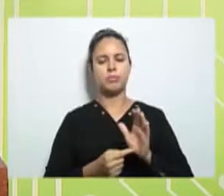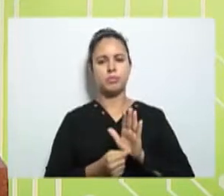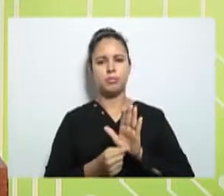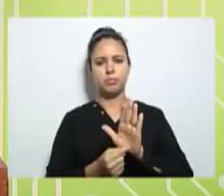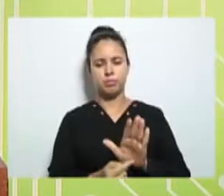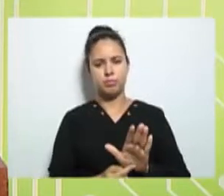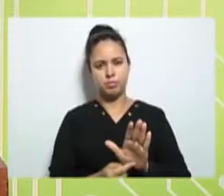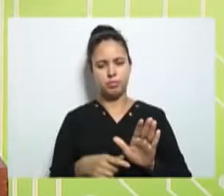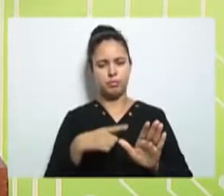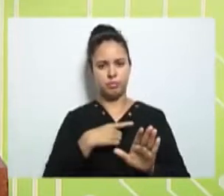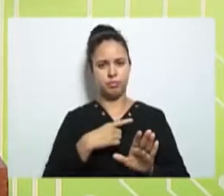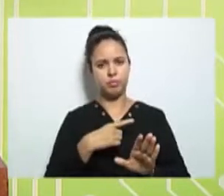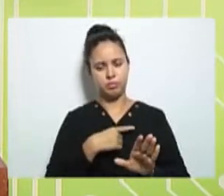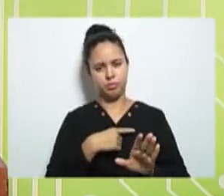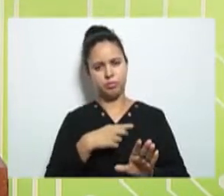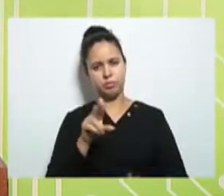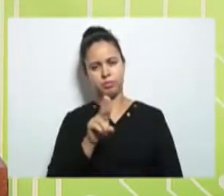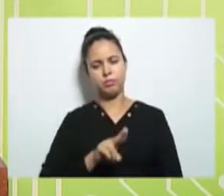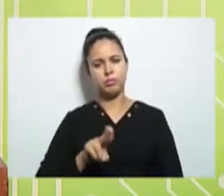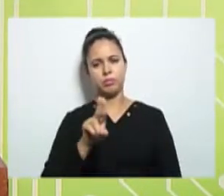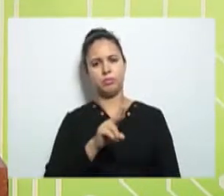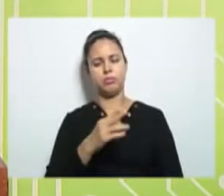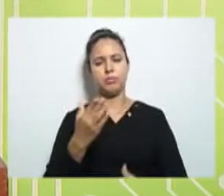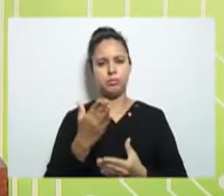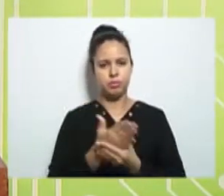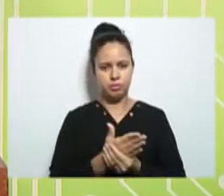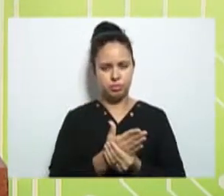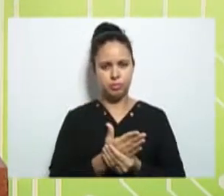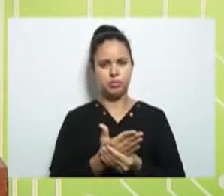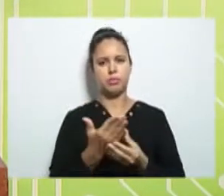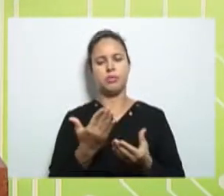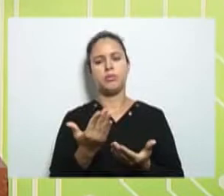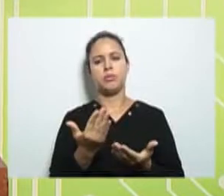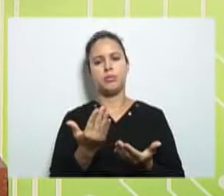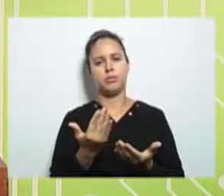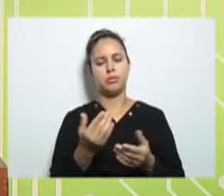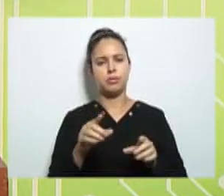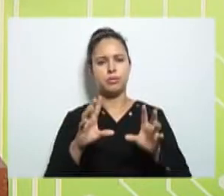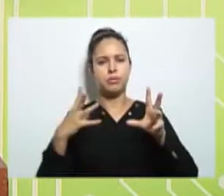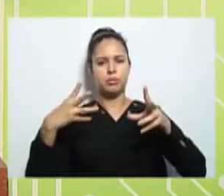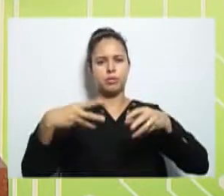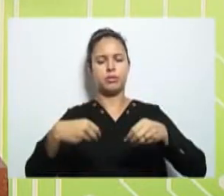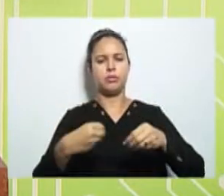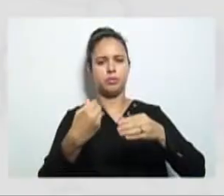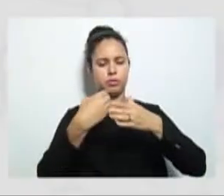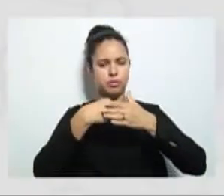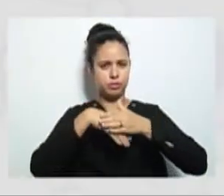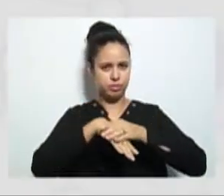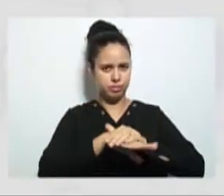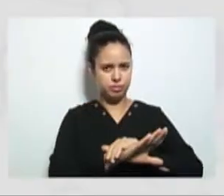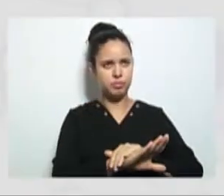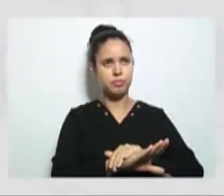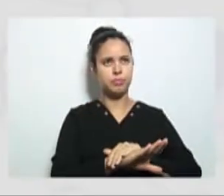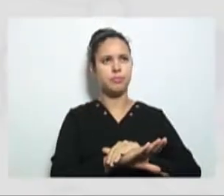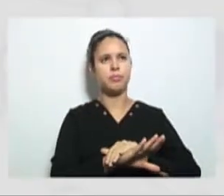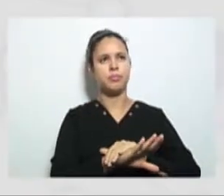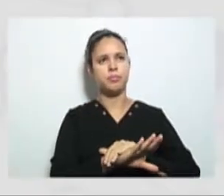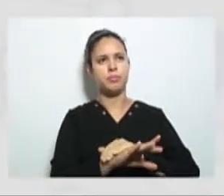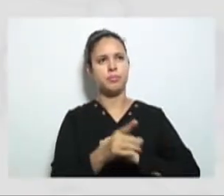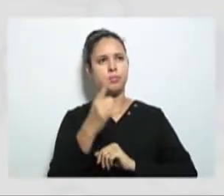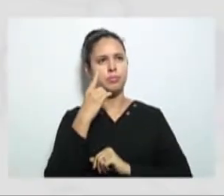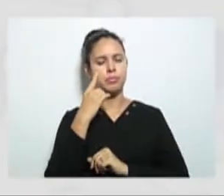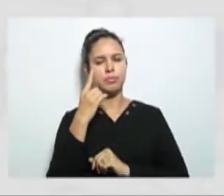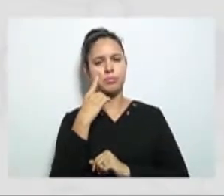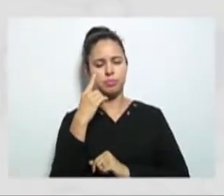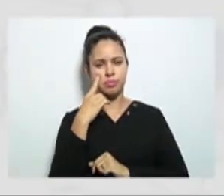Tem um sistema aqui de manipulação de arquivos e pastas, tá? Então eu guardo tudo que eu vou passar de informação, de dado para o